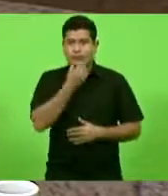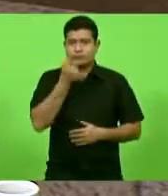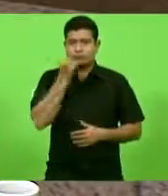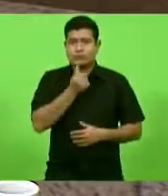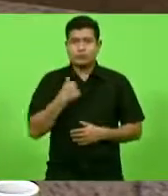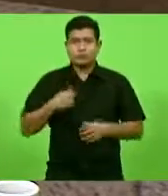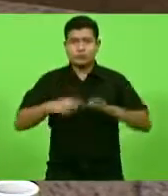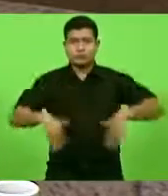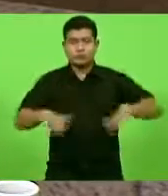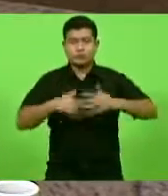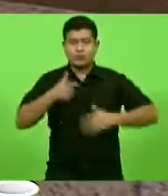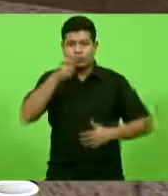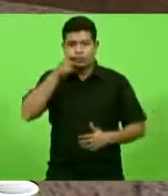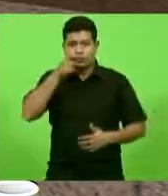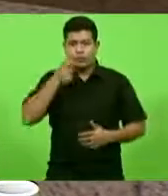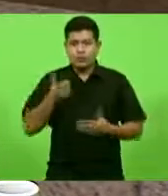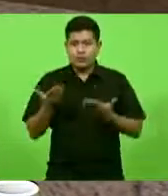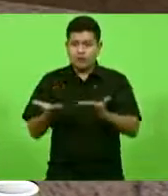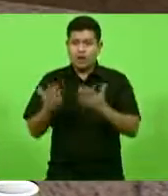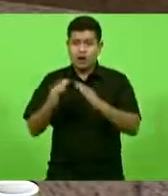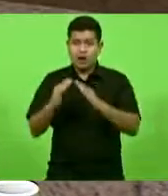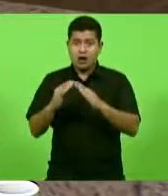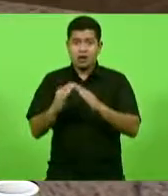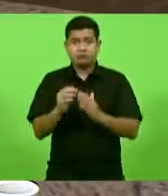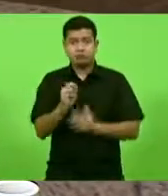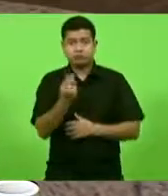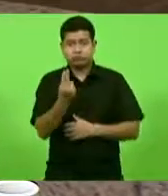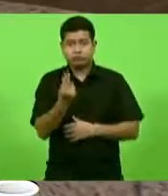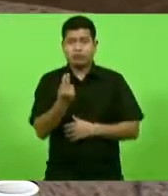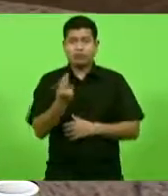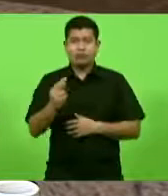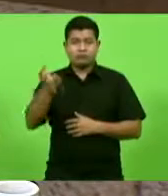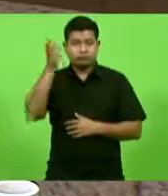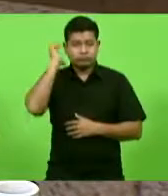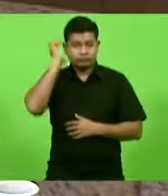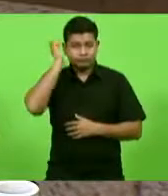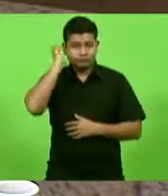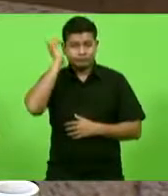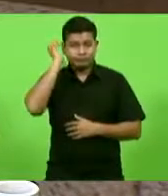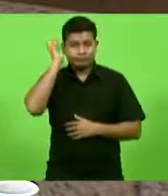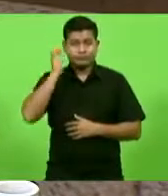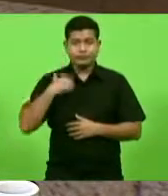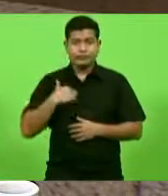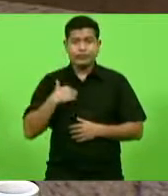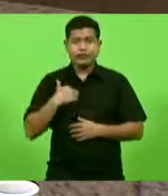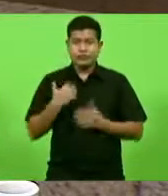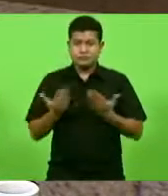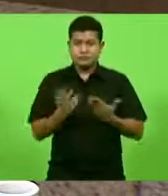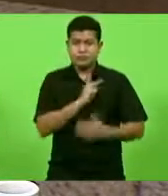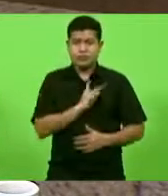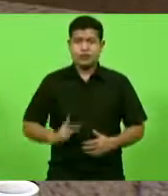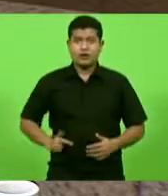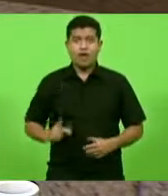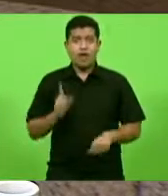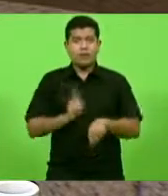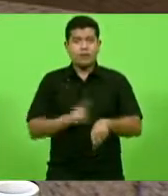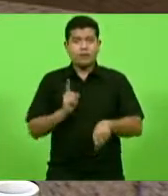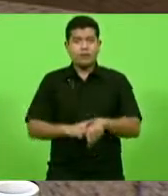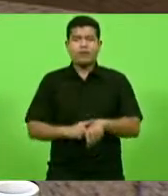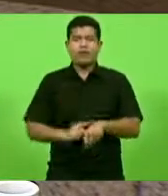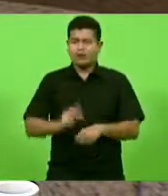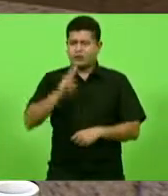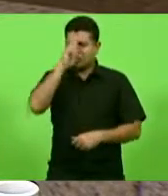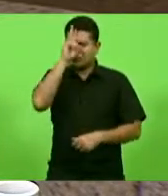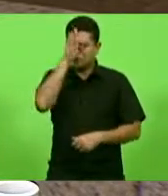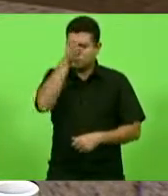todos que nos acompanham aí de suas casas e também pela Rádio Alesc, senhor presidente, esse para mim é um momento histórico e para mim é uma